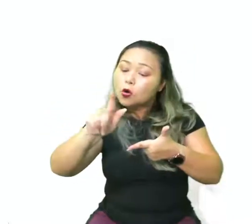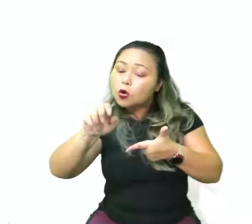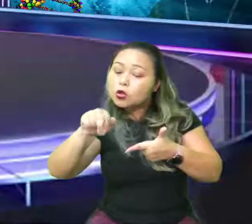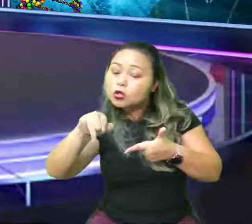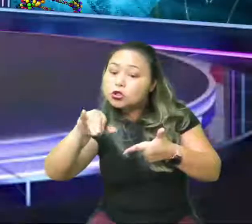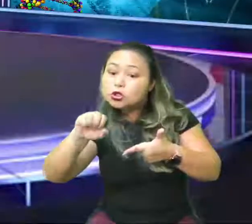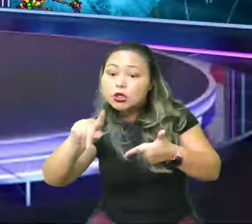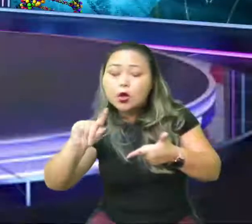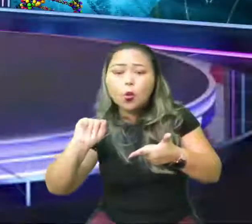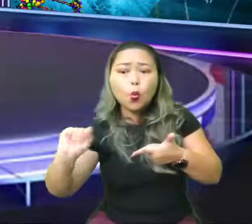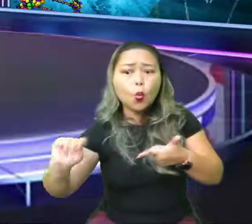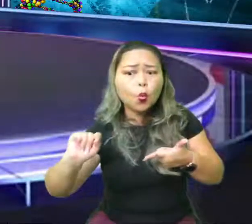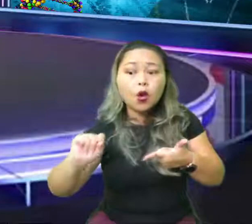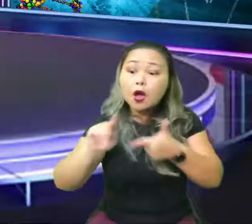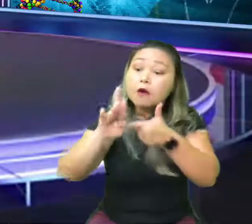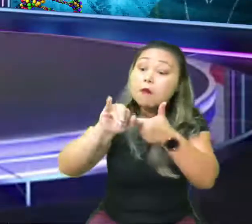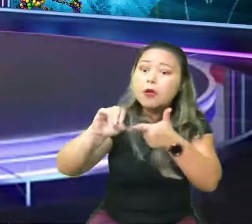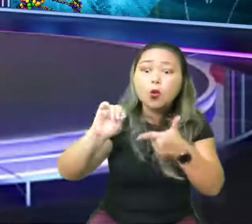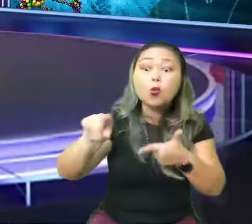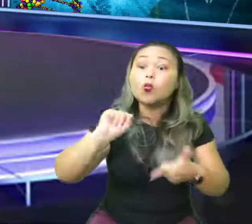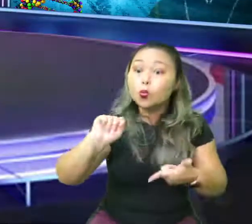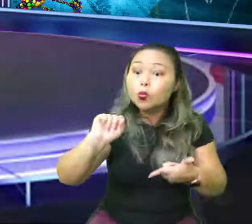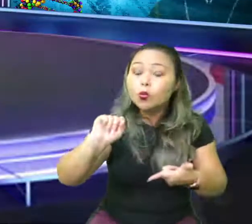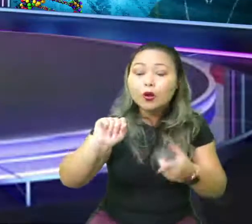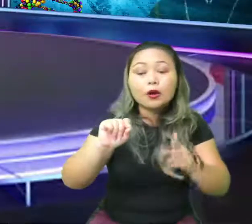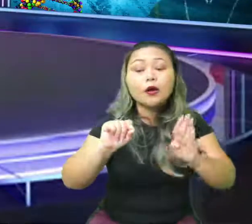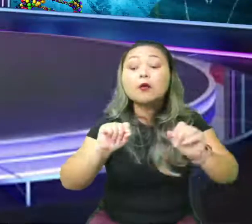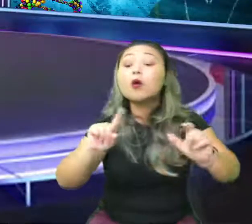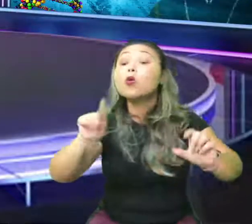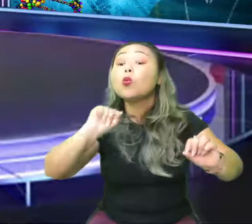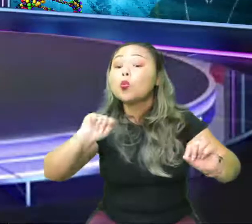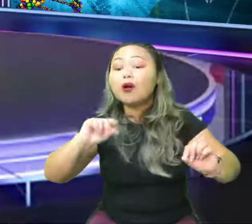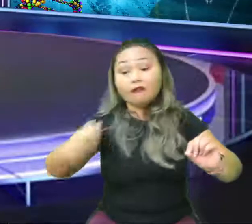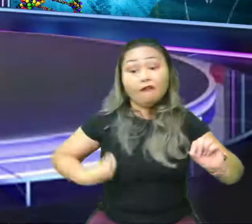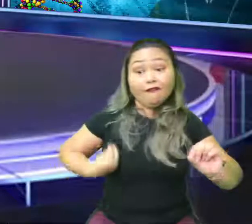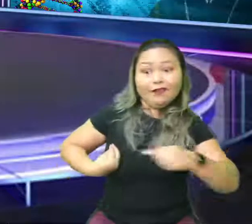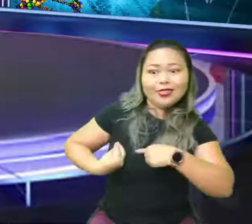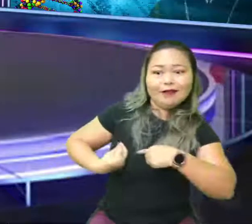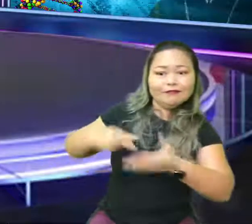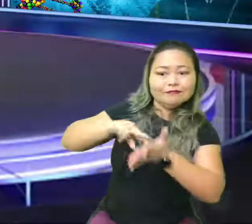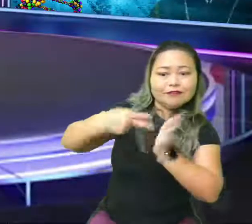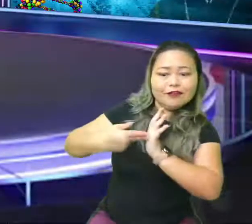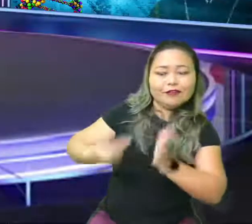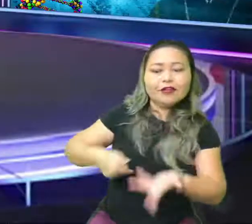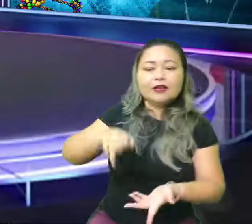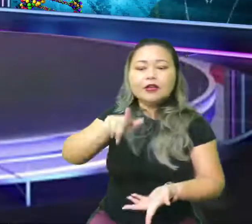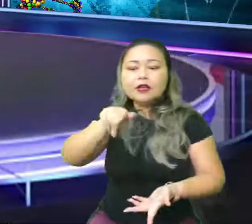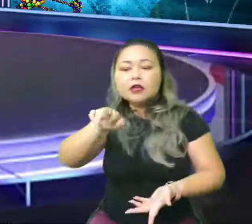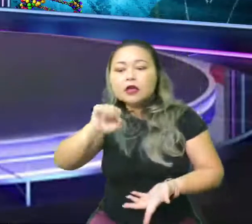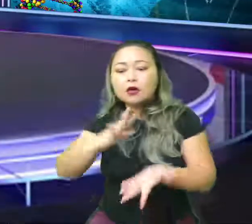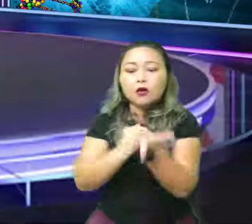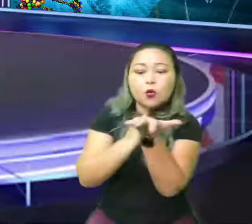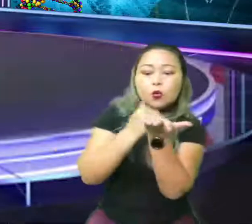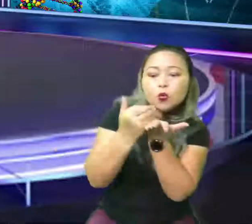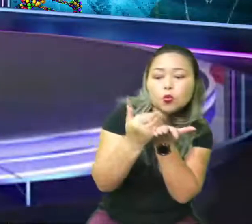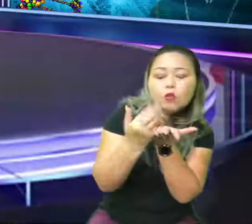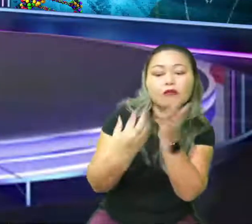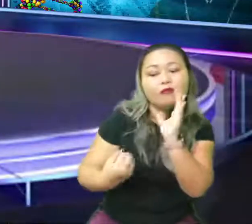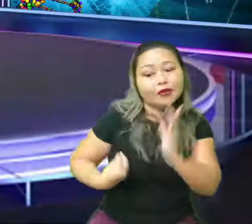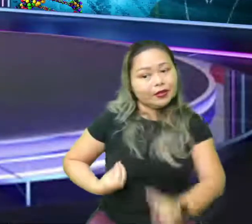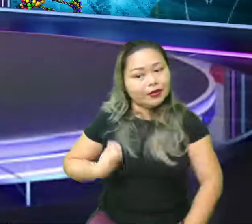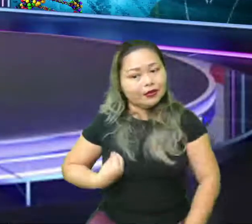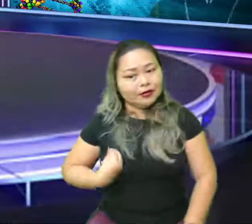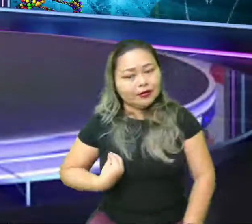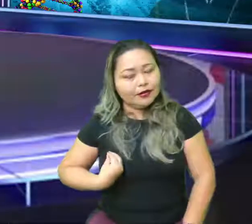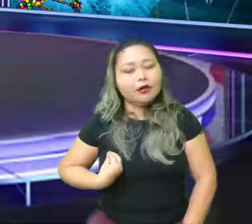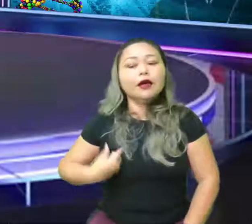Nós já sabemos o que é a palavra bio, né, galera? Representa vida. Gênese, início. Então, é o início da vida. Então,